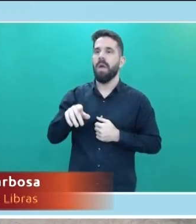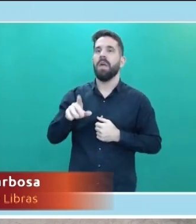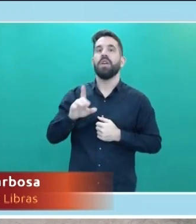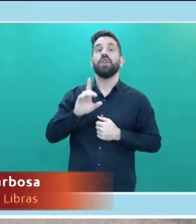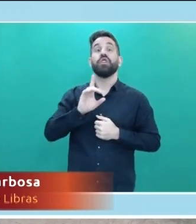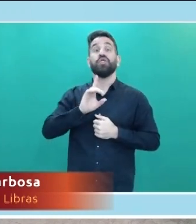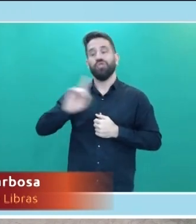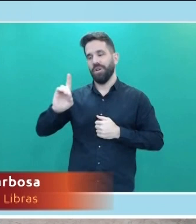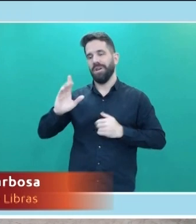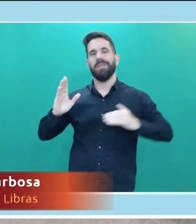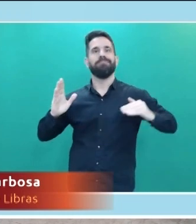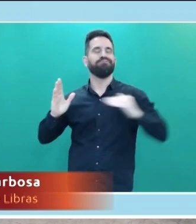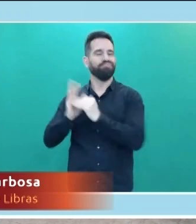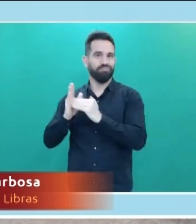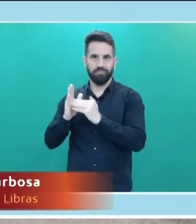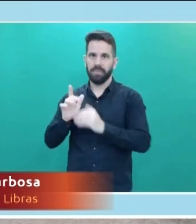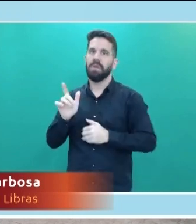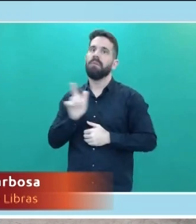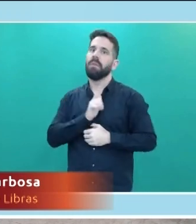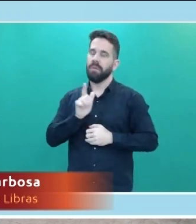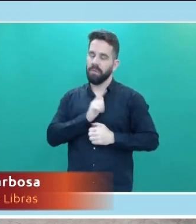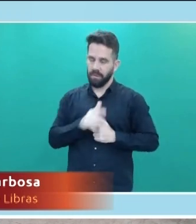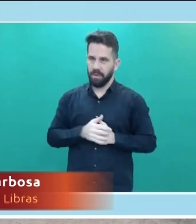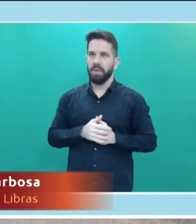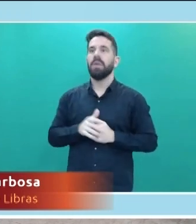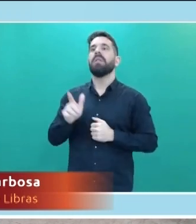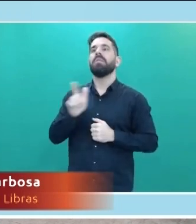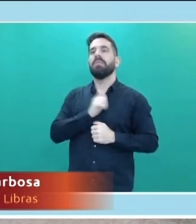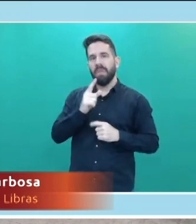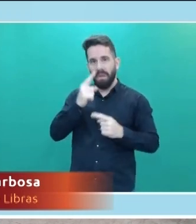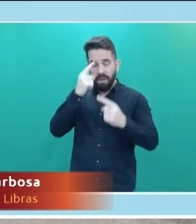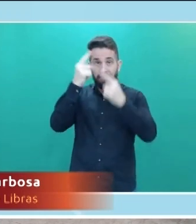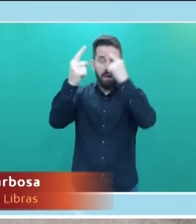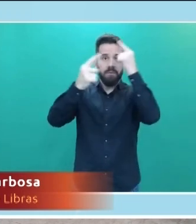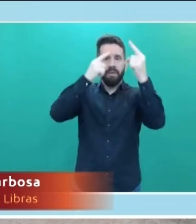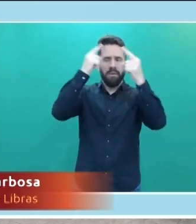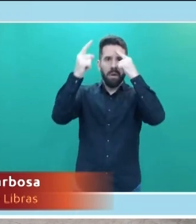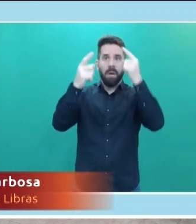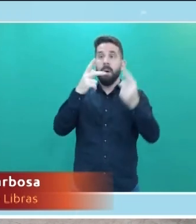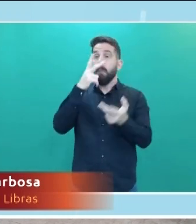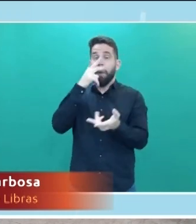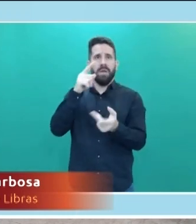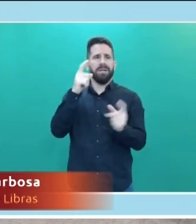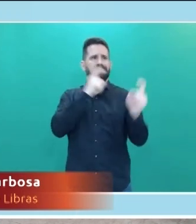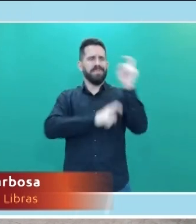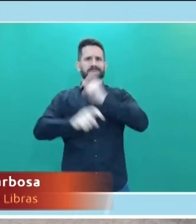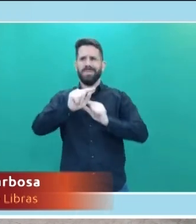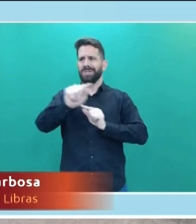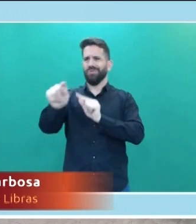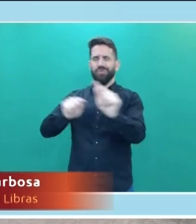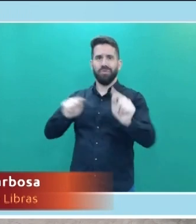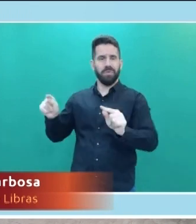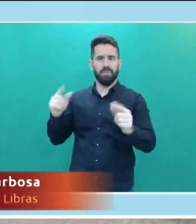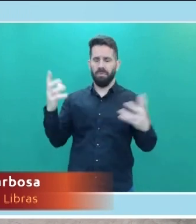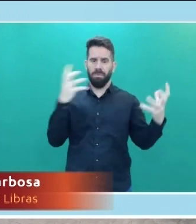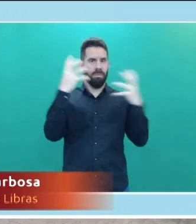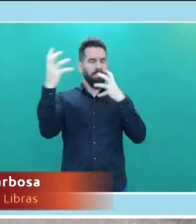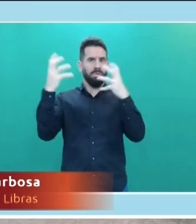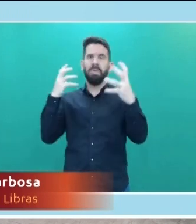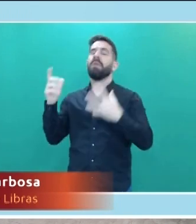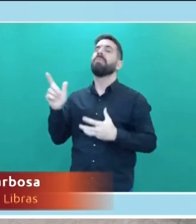vários conceitos, teorias conspiratórias, já um acúmulo de teorias conspiratórias sendo disseminadas dentro desses ambientes online, dentro